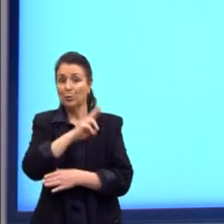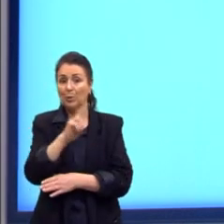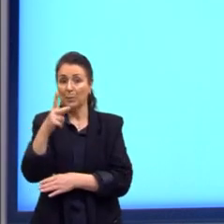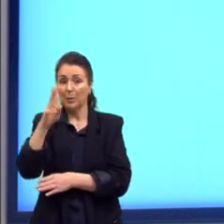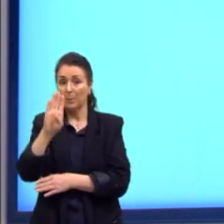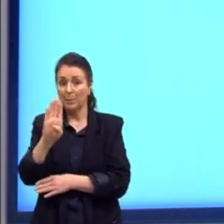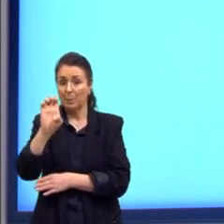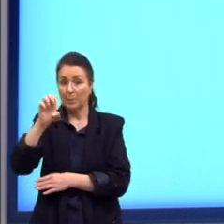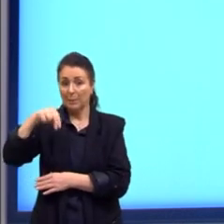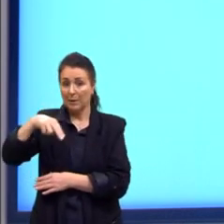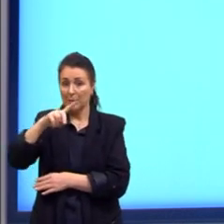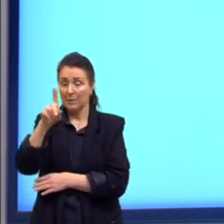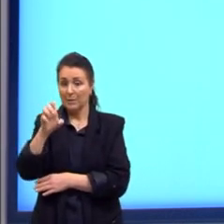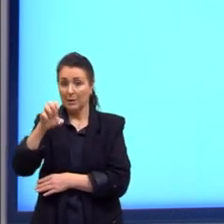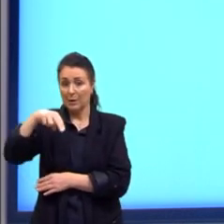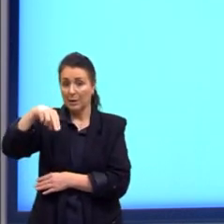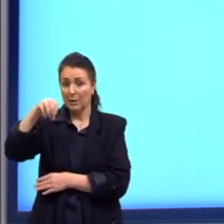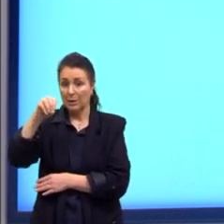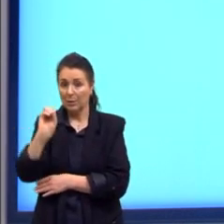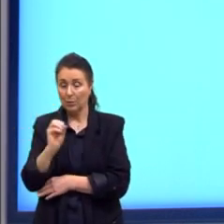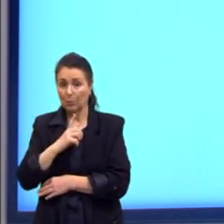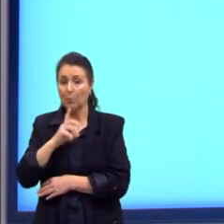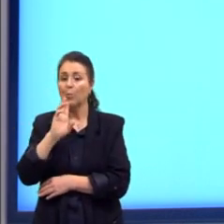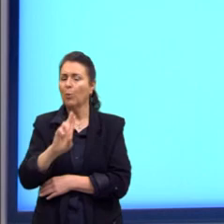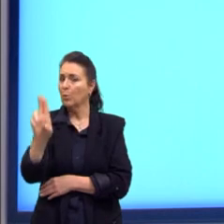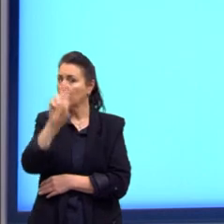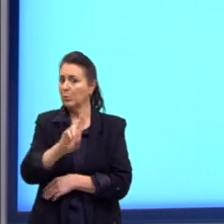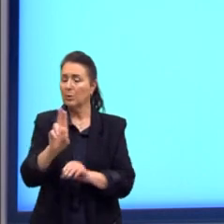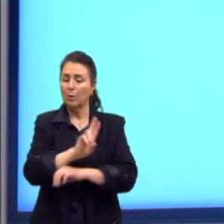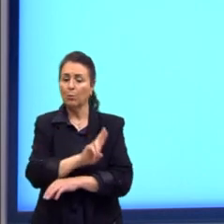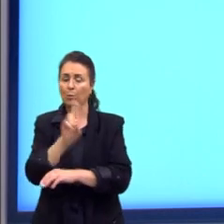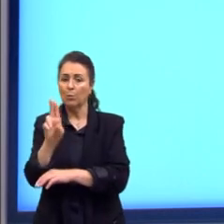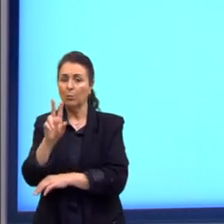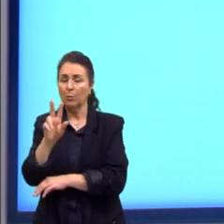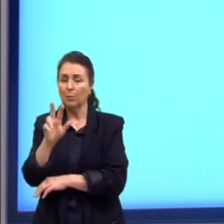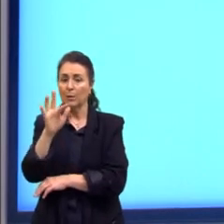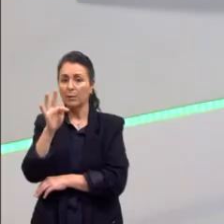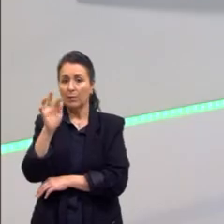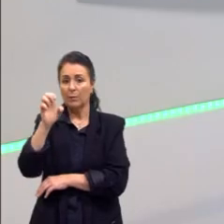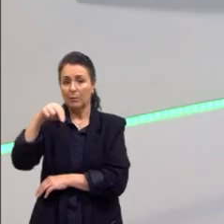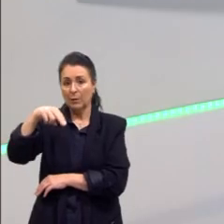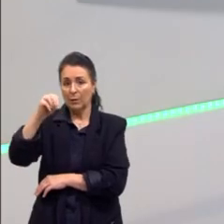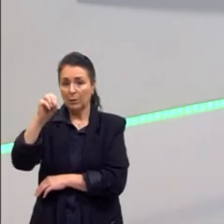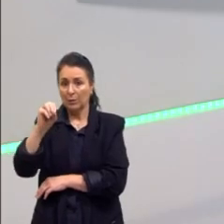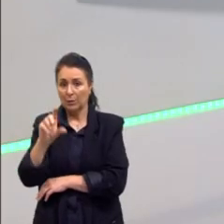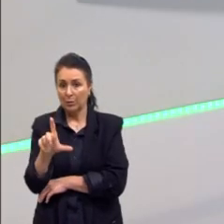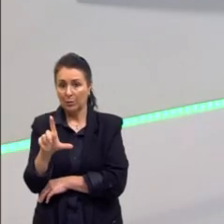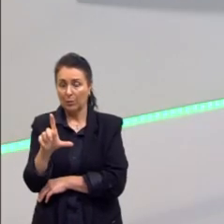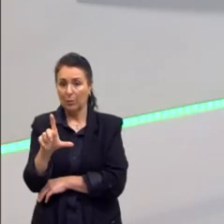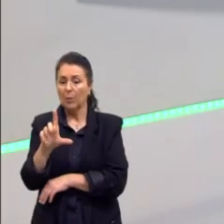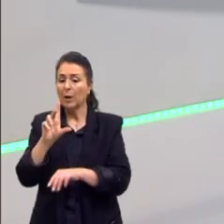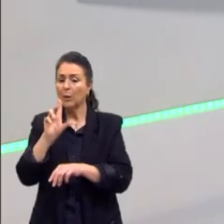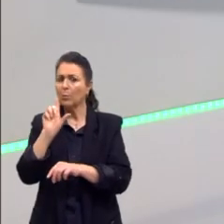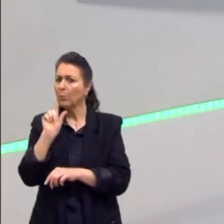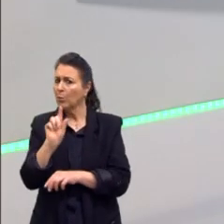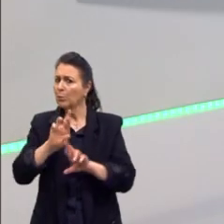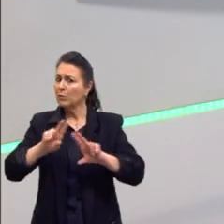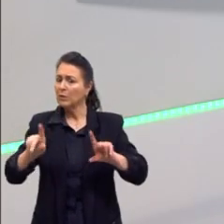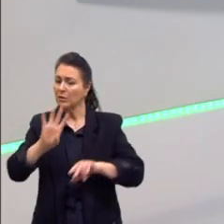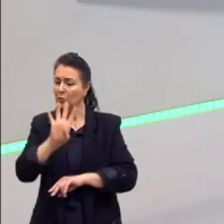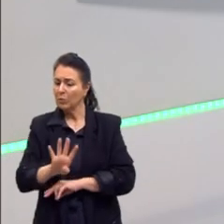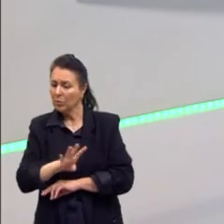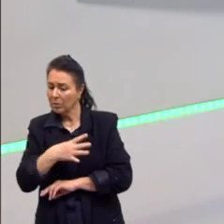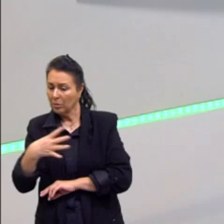nomenclatura o benzeno ou fenol né gente pode utilizar porque nomenclatura ela vai ser um pouquinho diferente do que a gente está acostumado ele da tabela